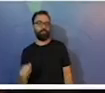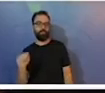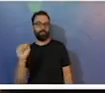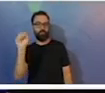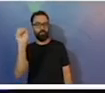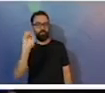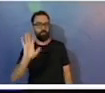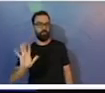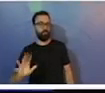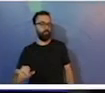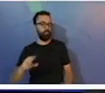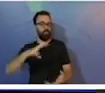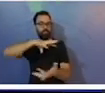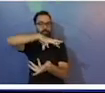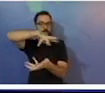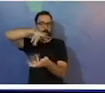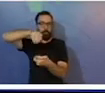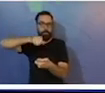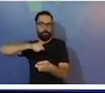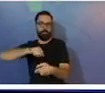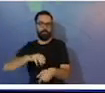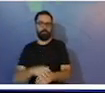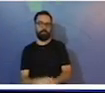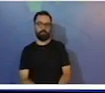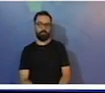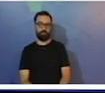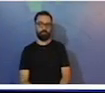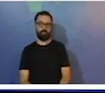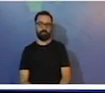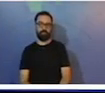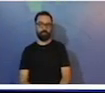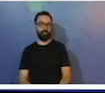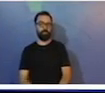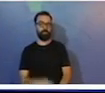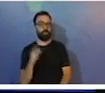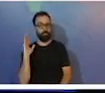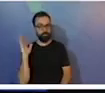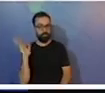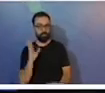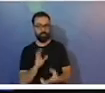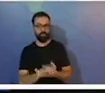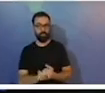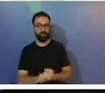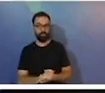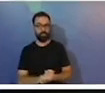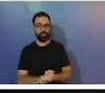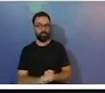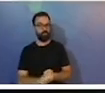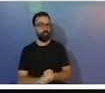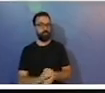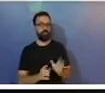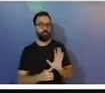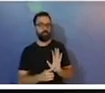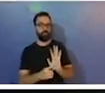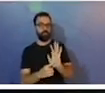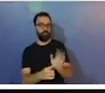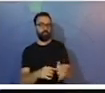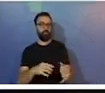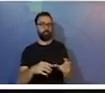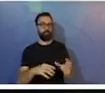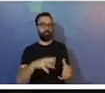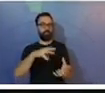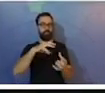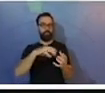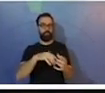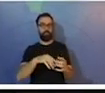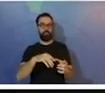fazer atividade. Nós temos o mapa mundi. Nesse mapa, só está mostrando os blocos de